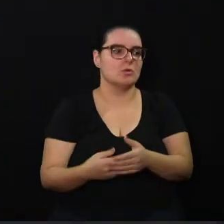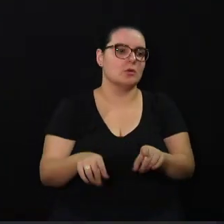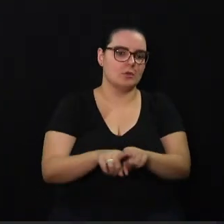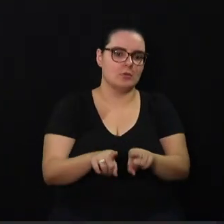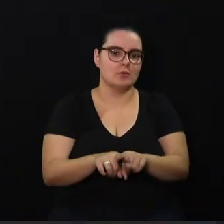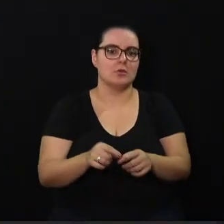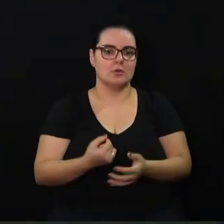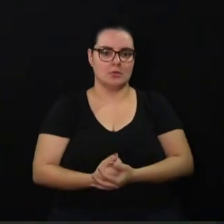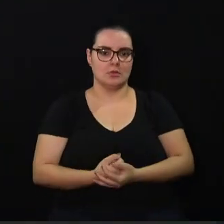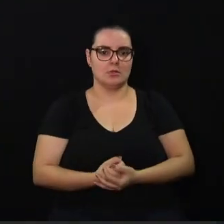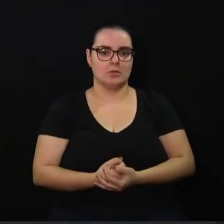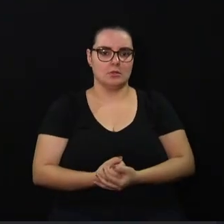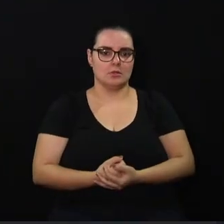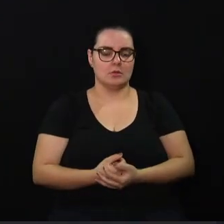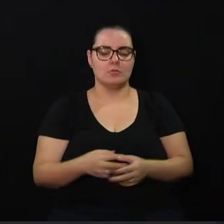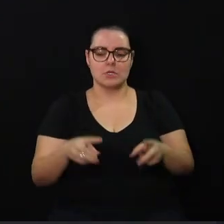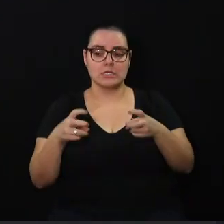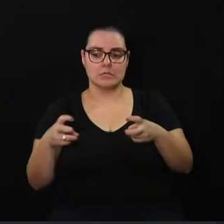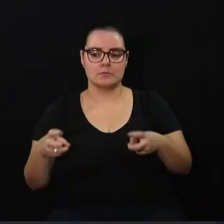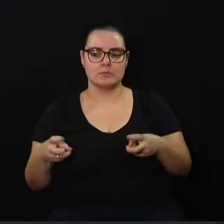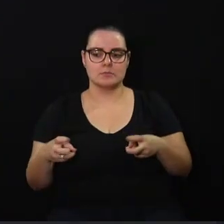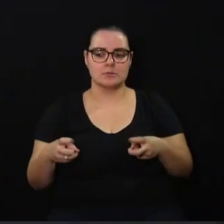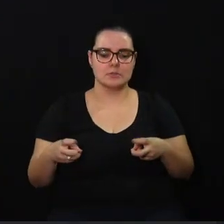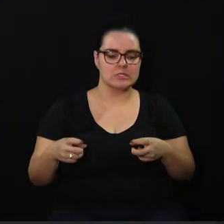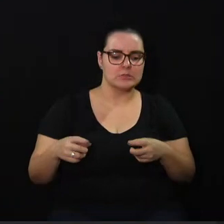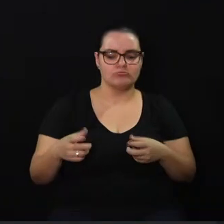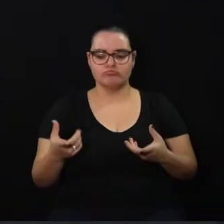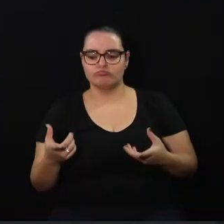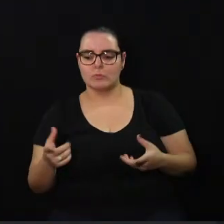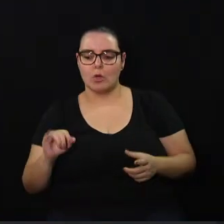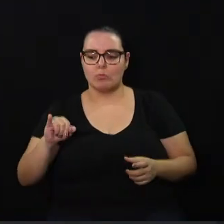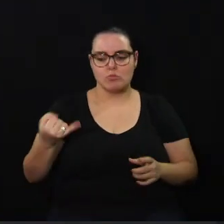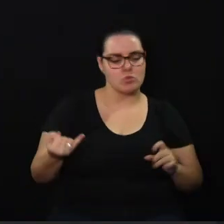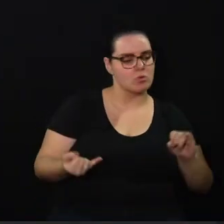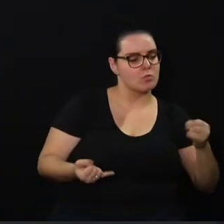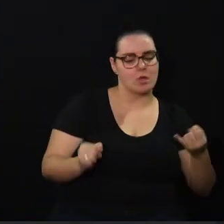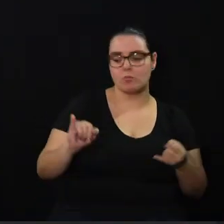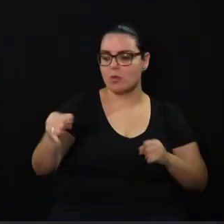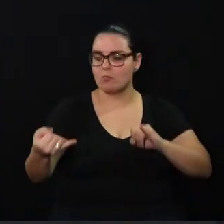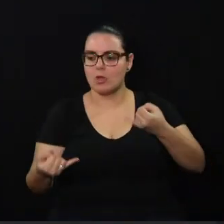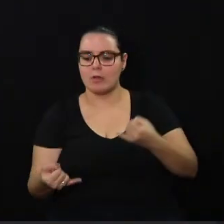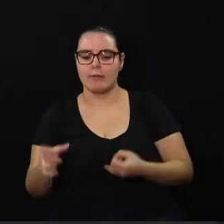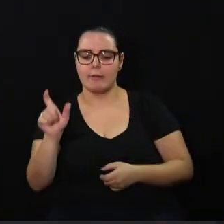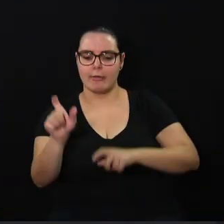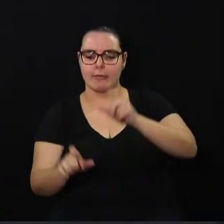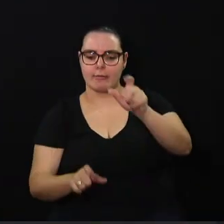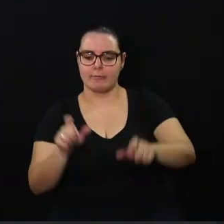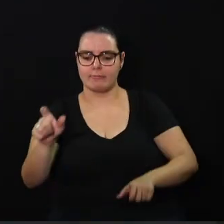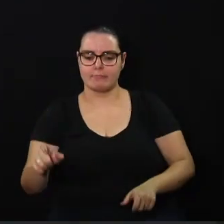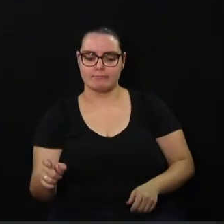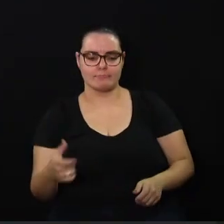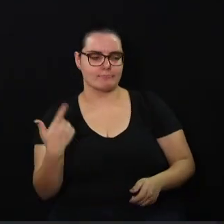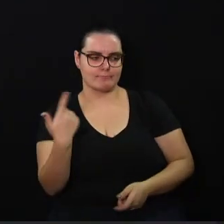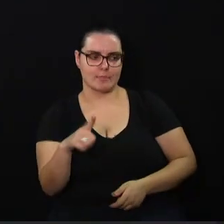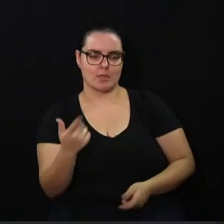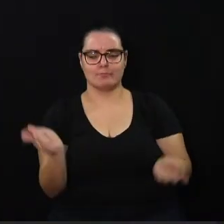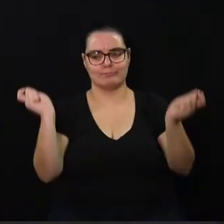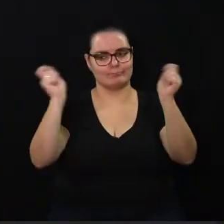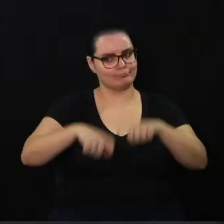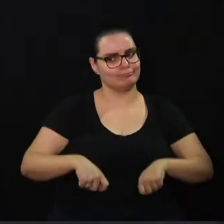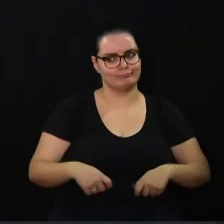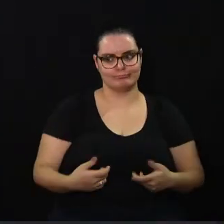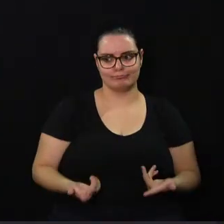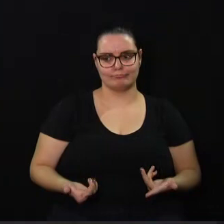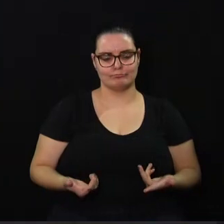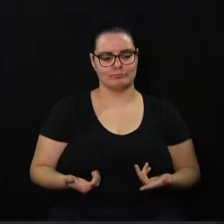o mercado de oportunidades né então tem muitas pessoas às vezes sem capacitação sem estudo técnico adequado que